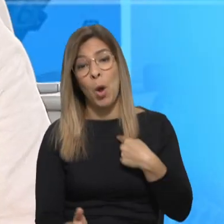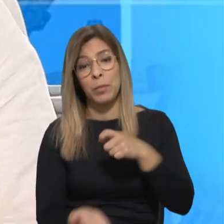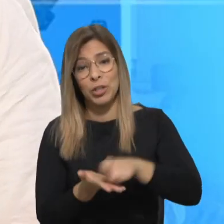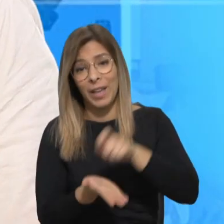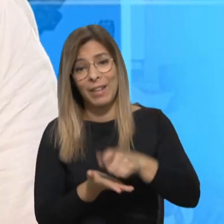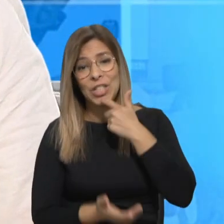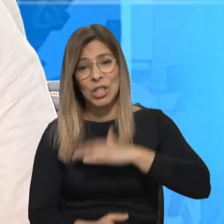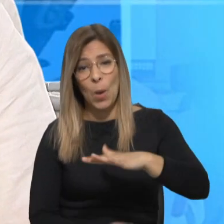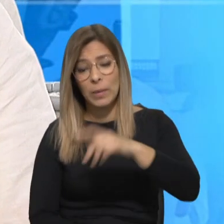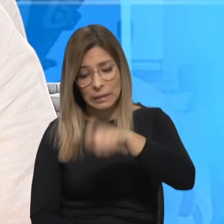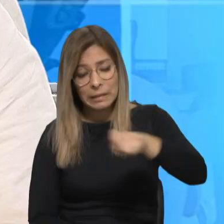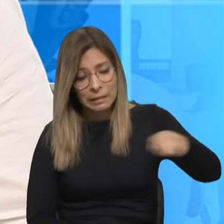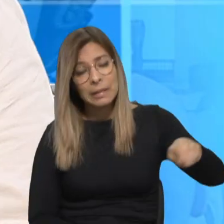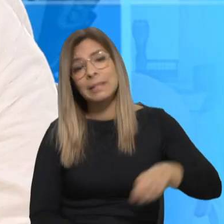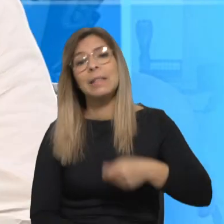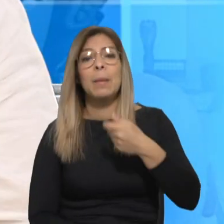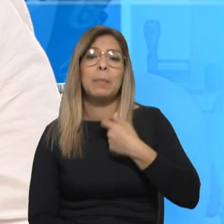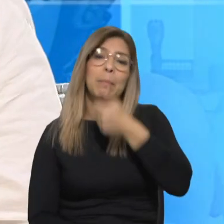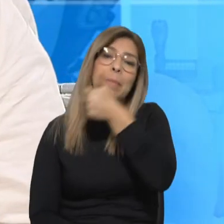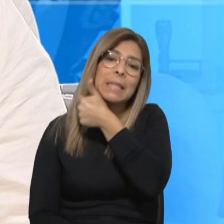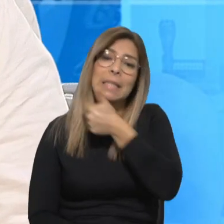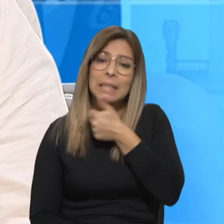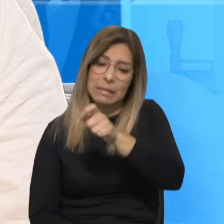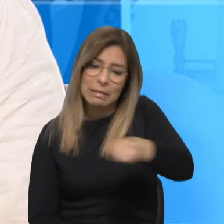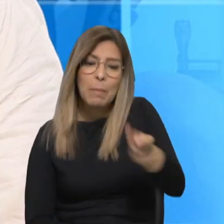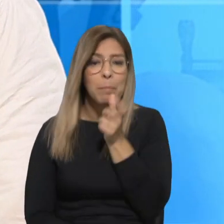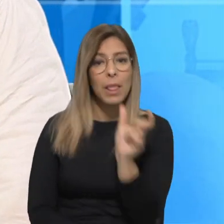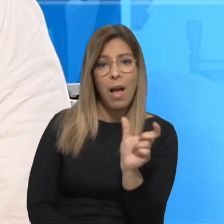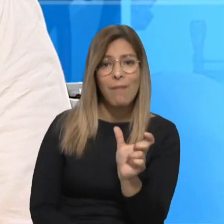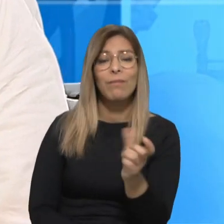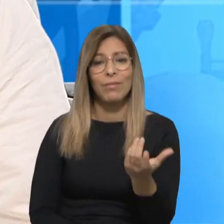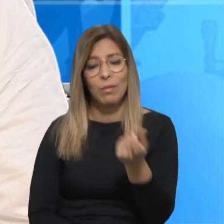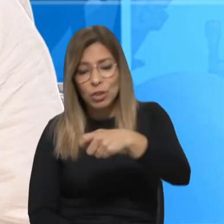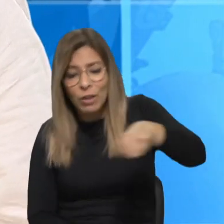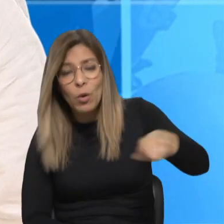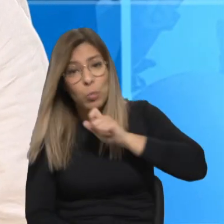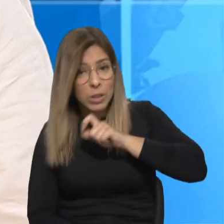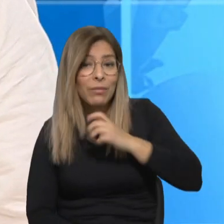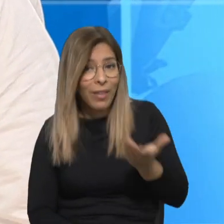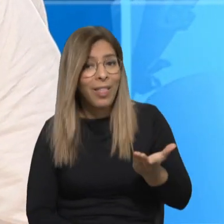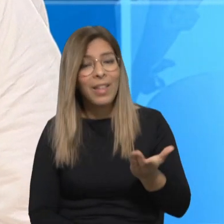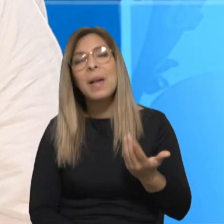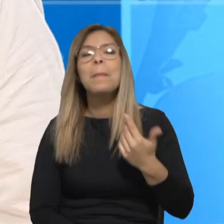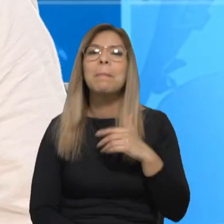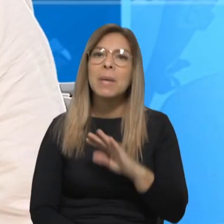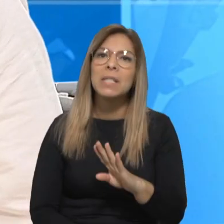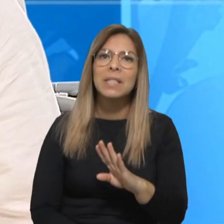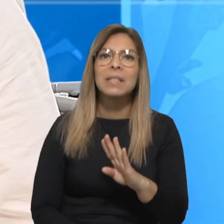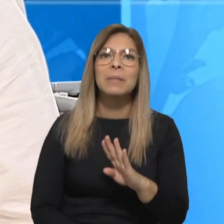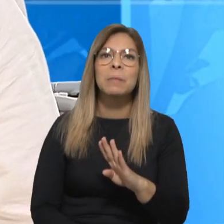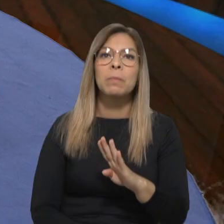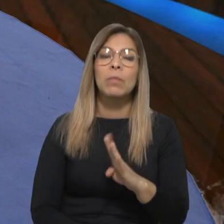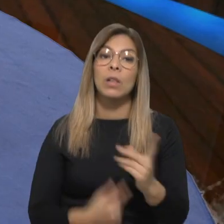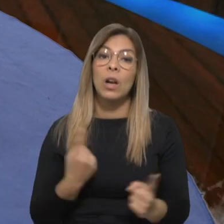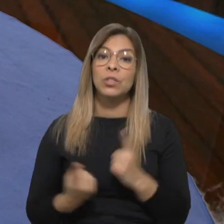Paciência! E se calhar muito devagarinho para trabalhar de facto esta capacidade também de que temos às vezes de lidar com